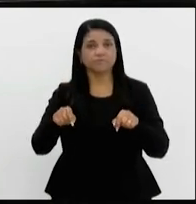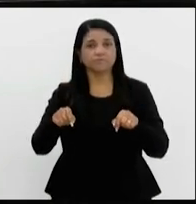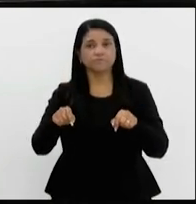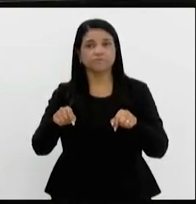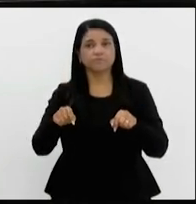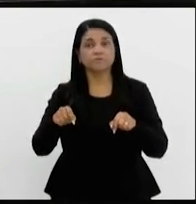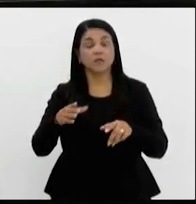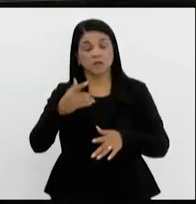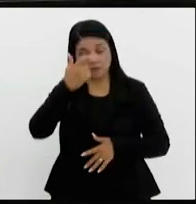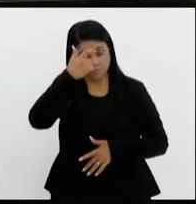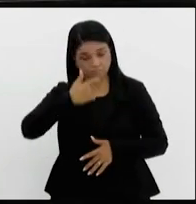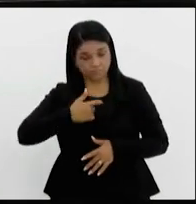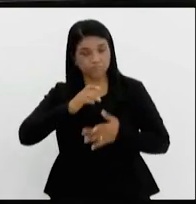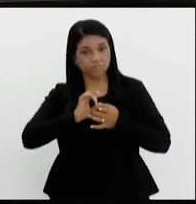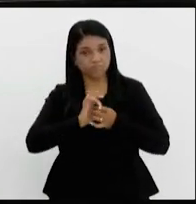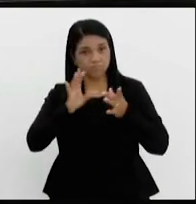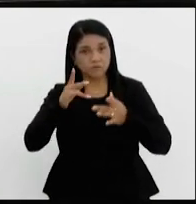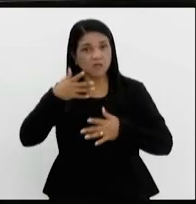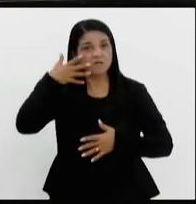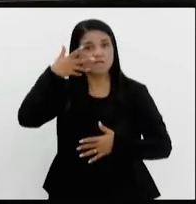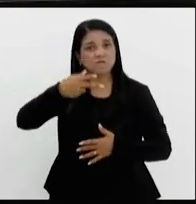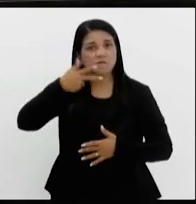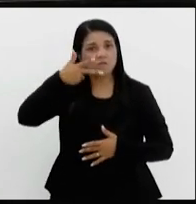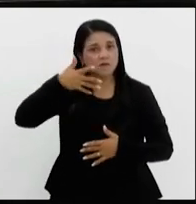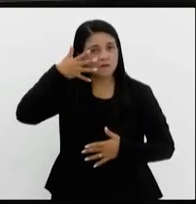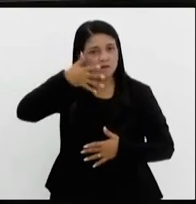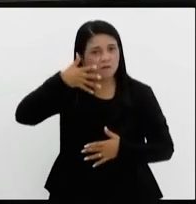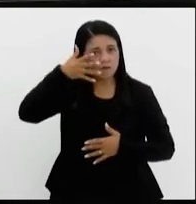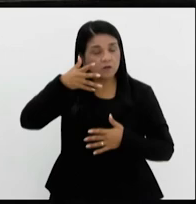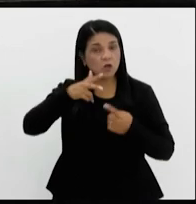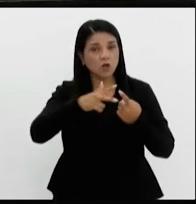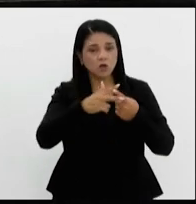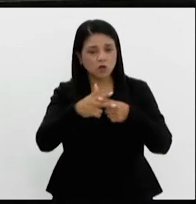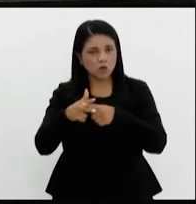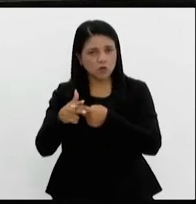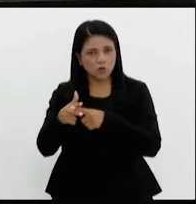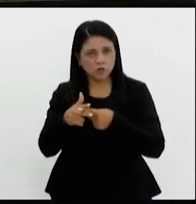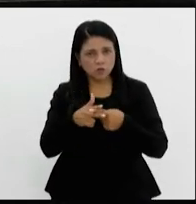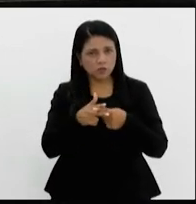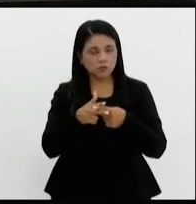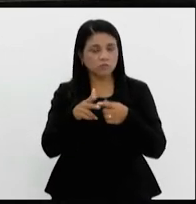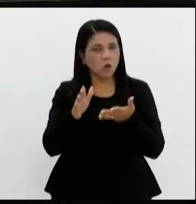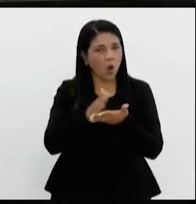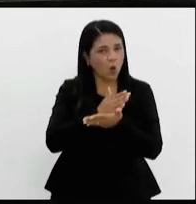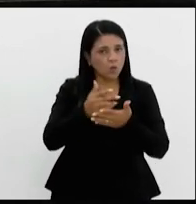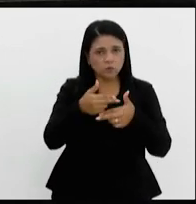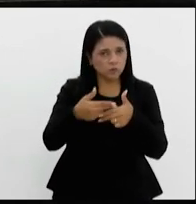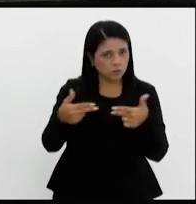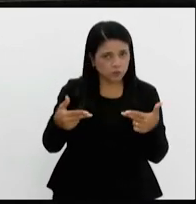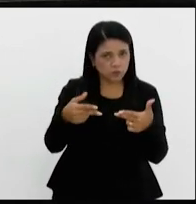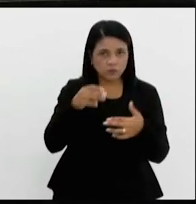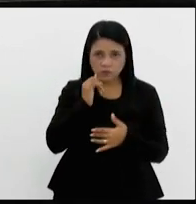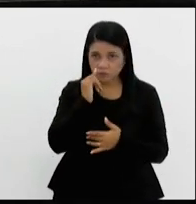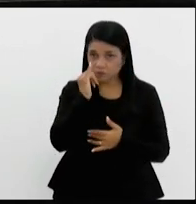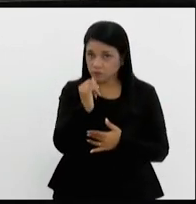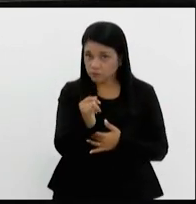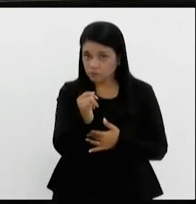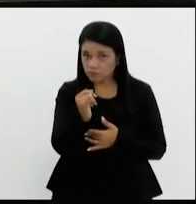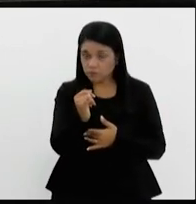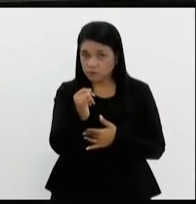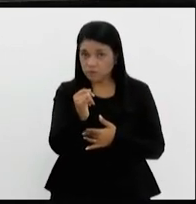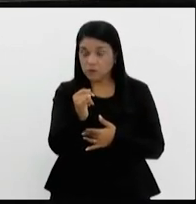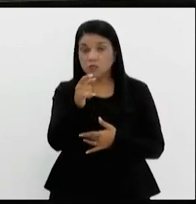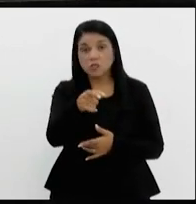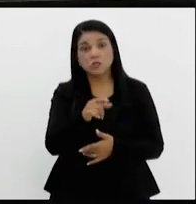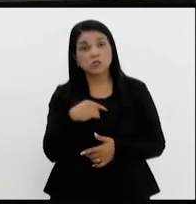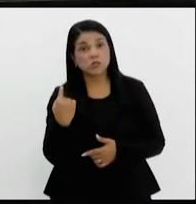Permite-me que também vos fale a fim de corrigir algumas coisas que vos foram ditas e de fazer-vos